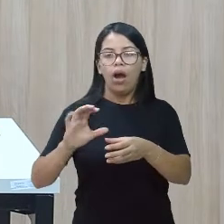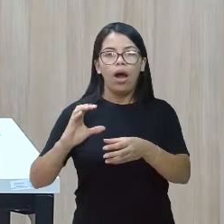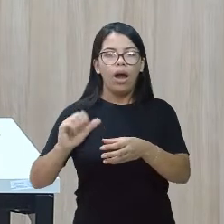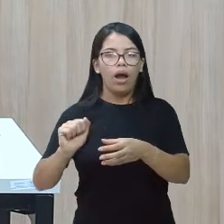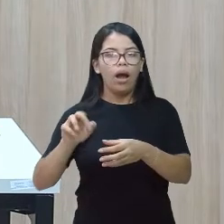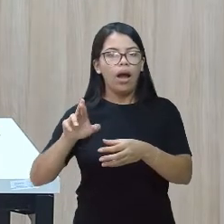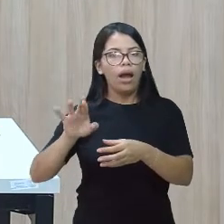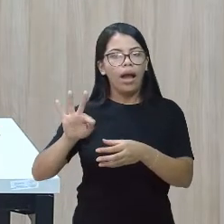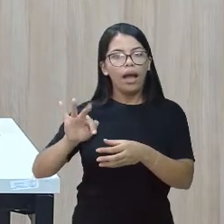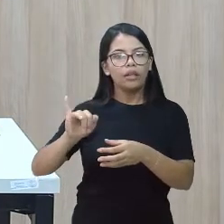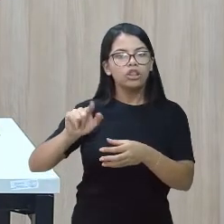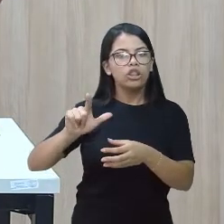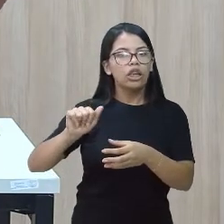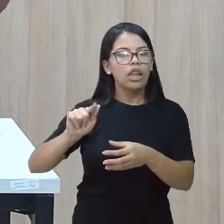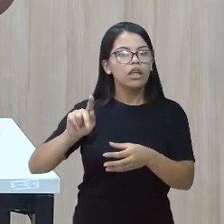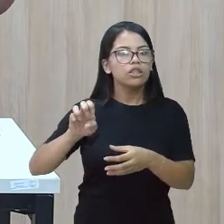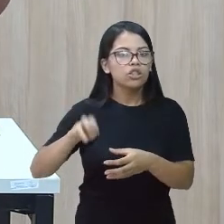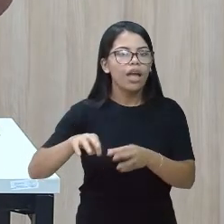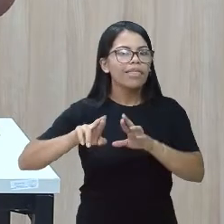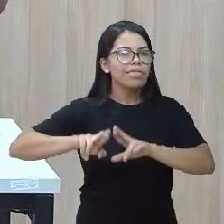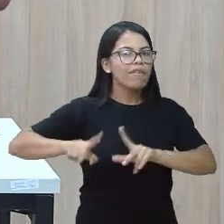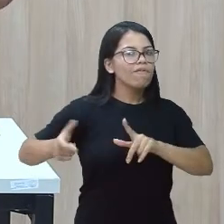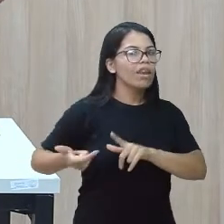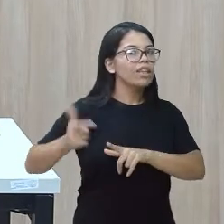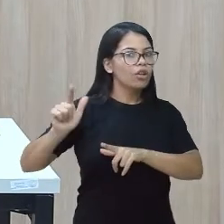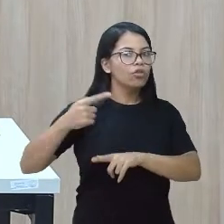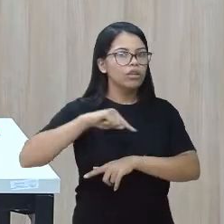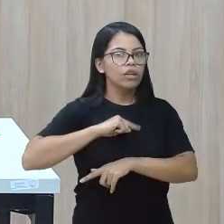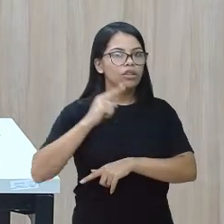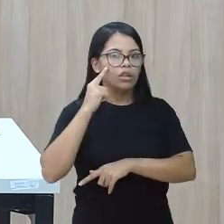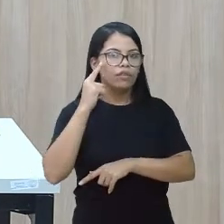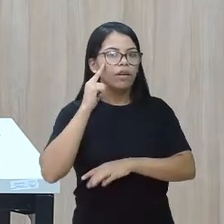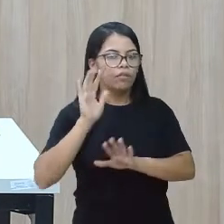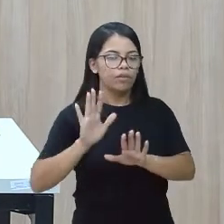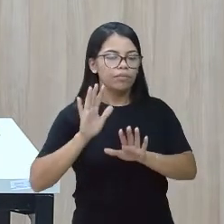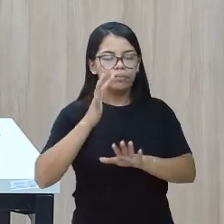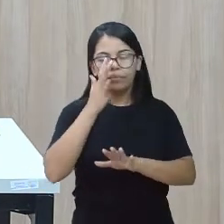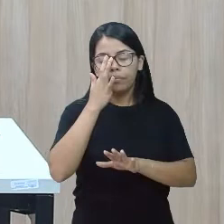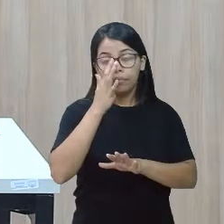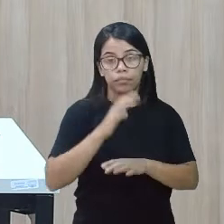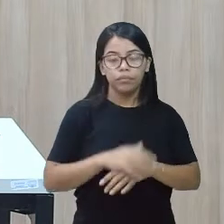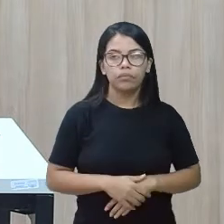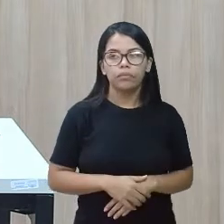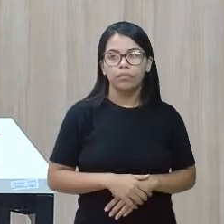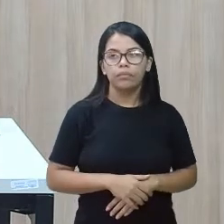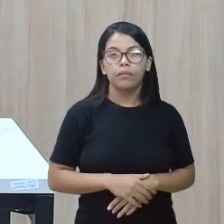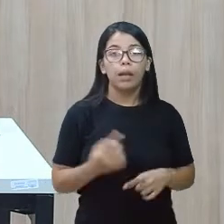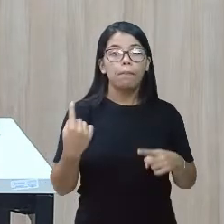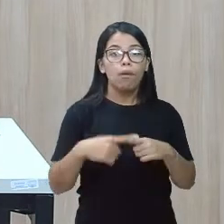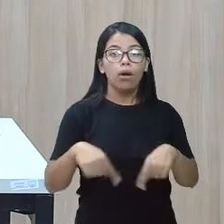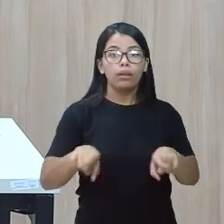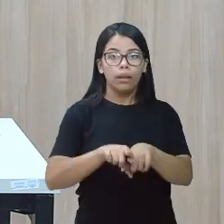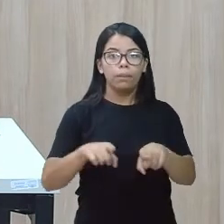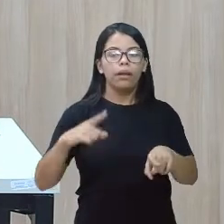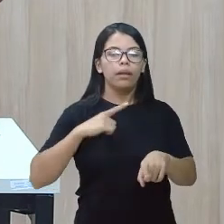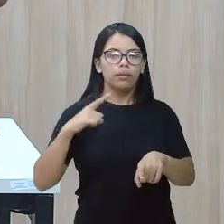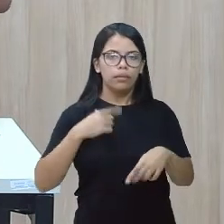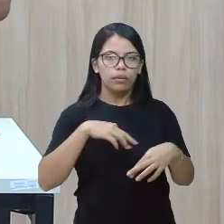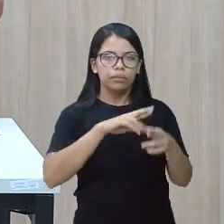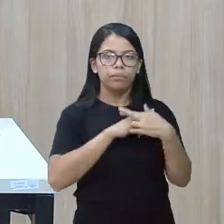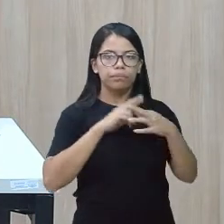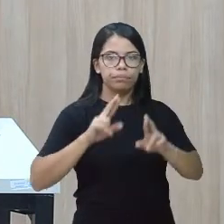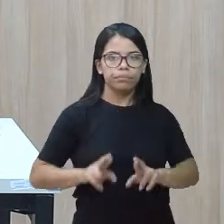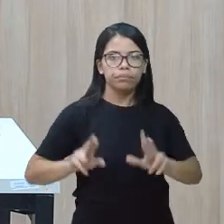bem diferente de um outro tubo, que é a questão lá no sistema digestório. Então, porque também tem funções